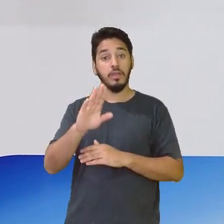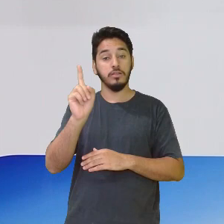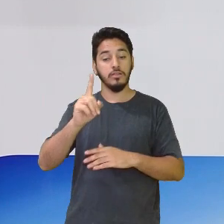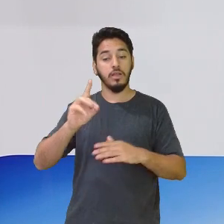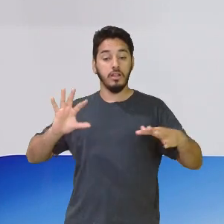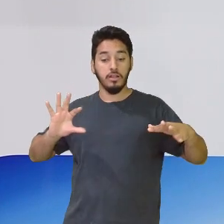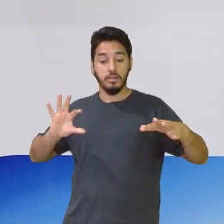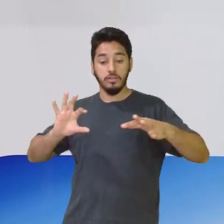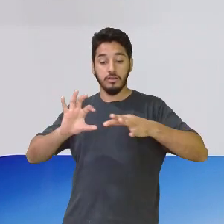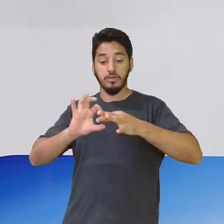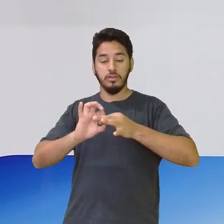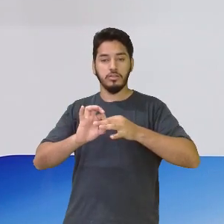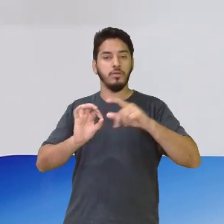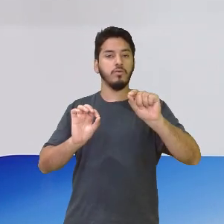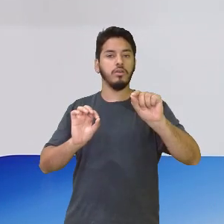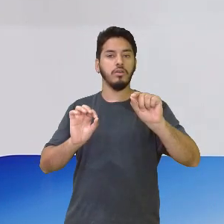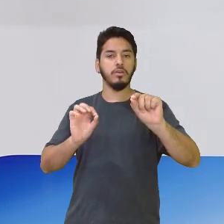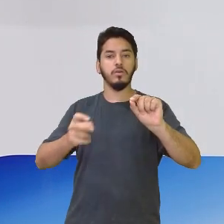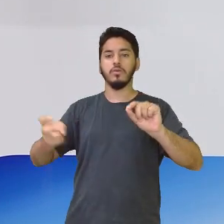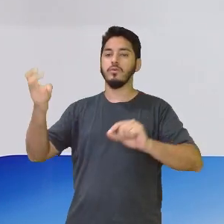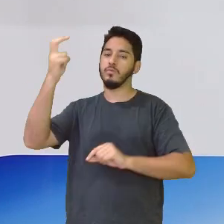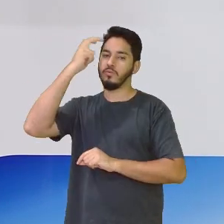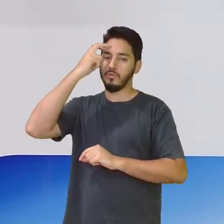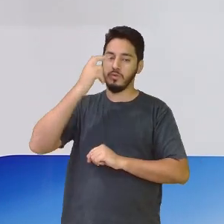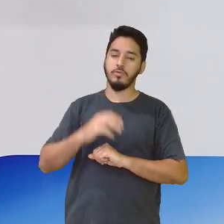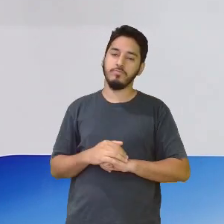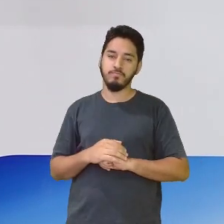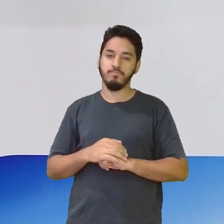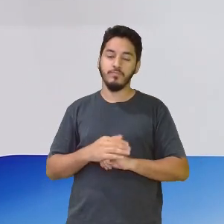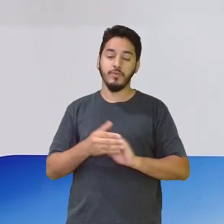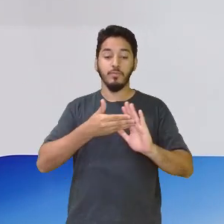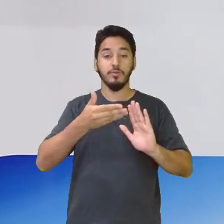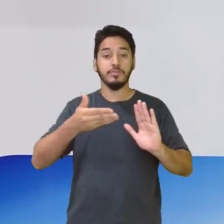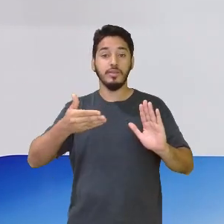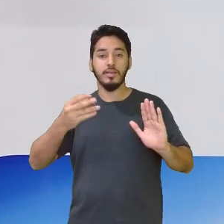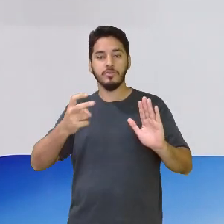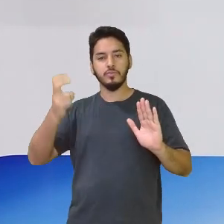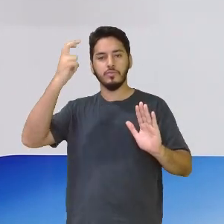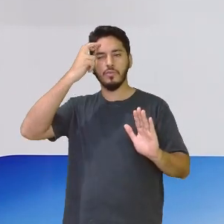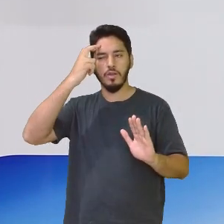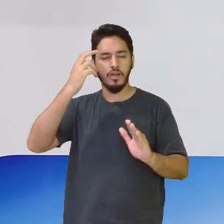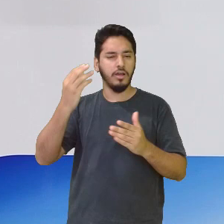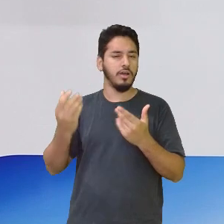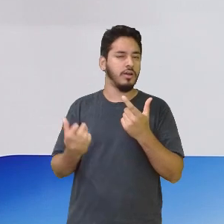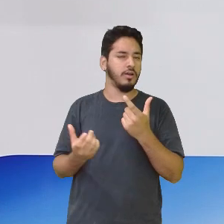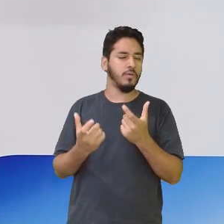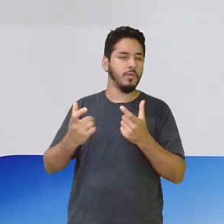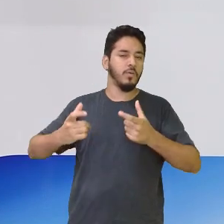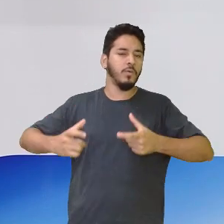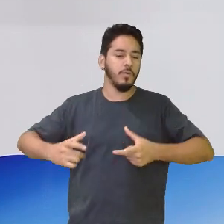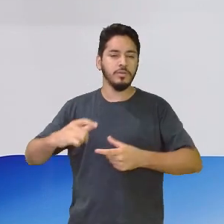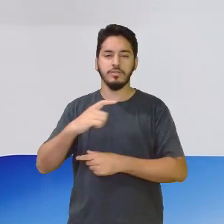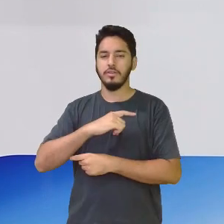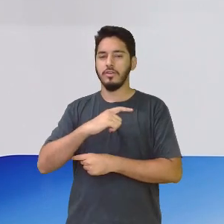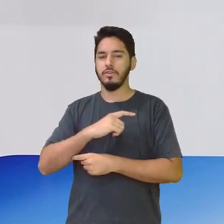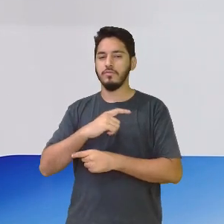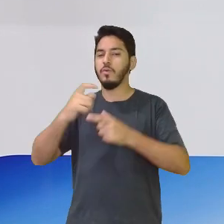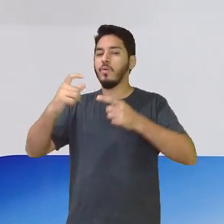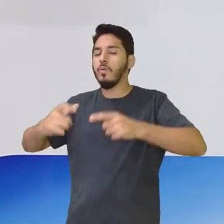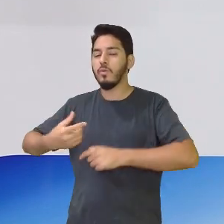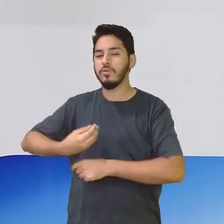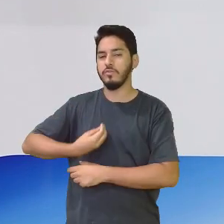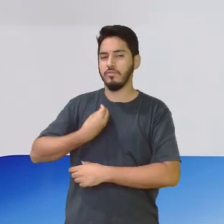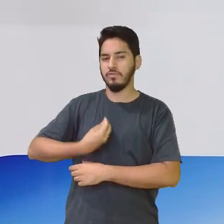às questões o quê? Culturais, né? Os processos culturais, por onde passamos, por onde